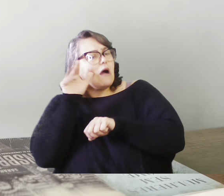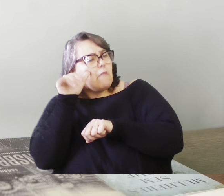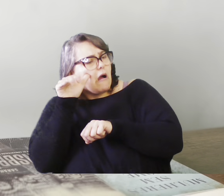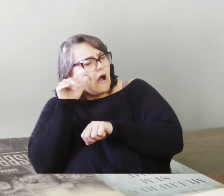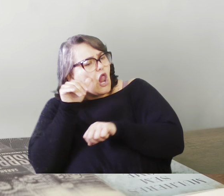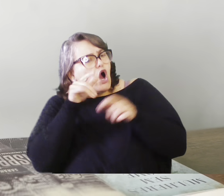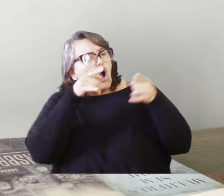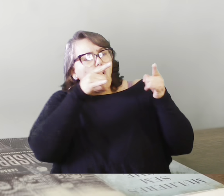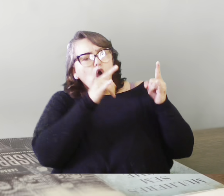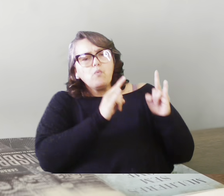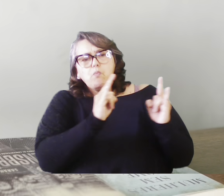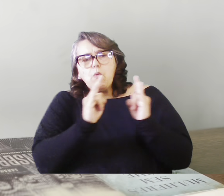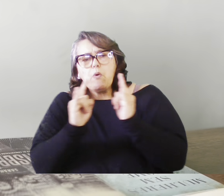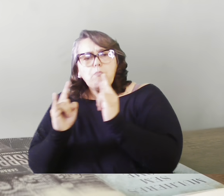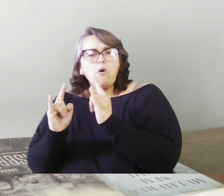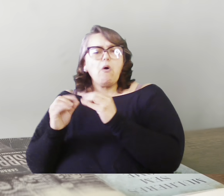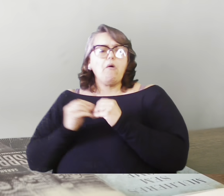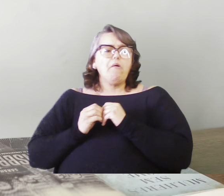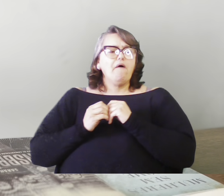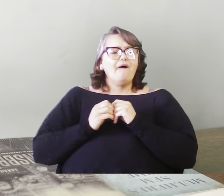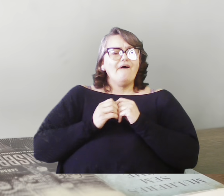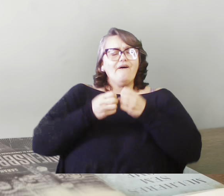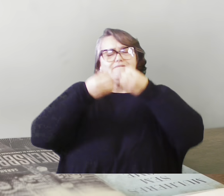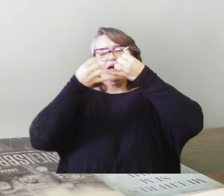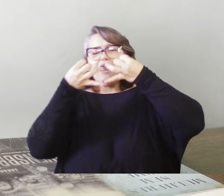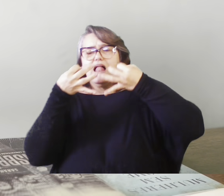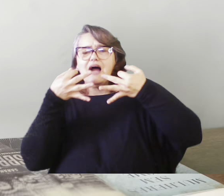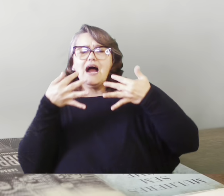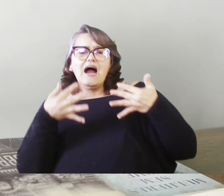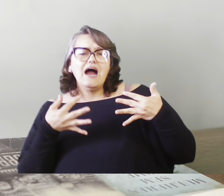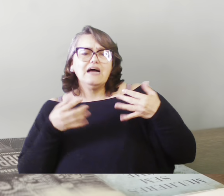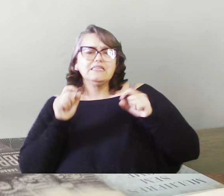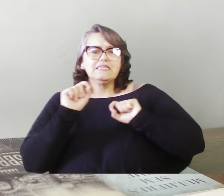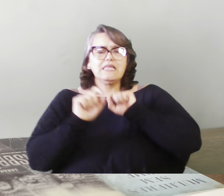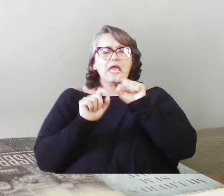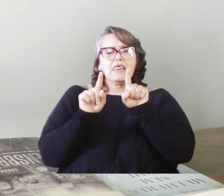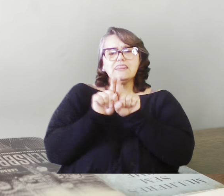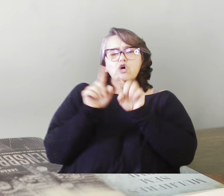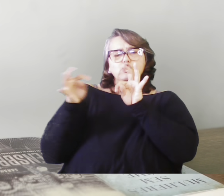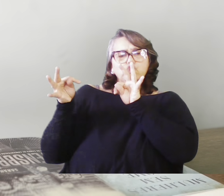por policiar os blocos, descreve